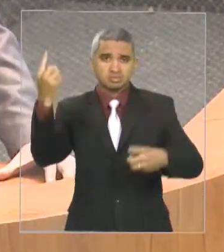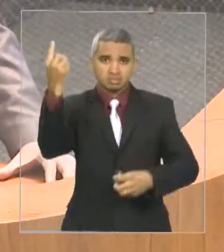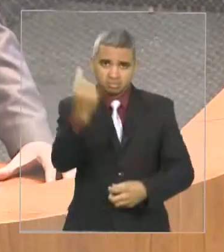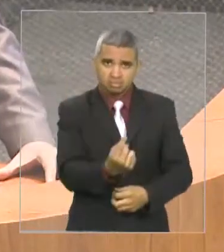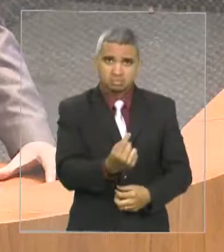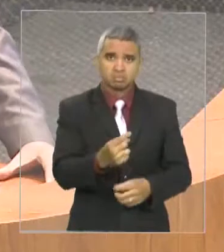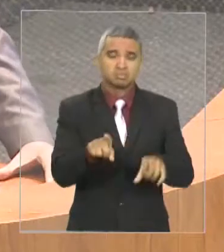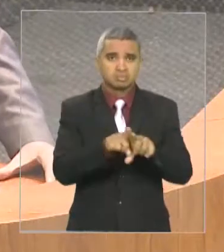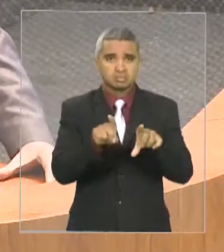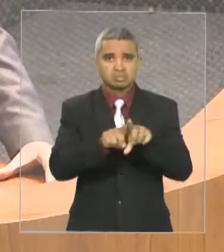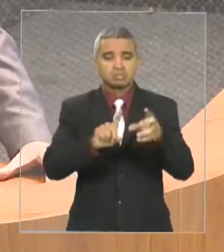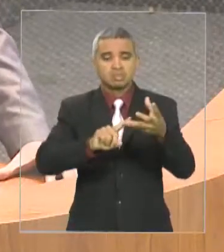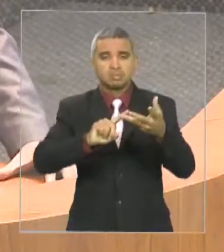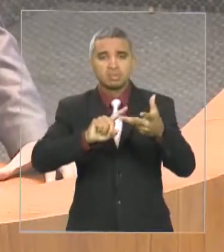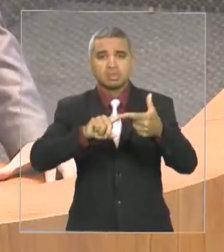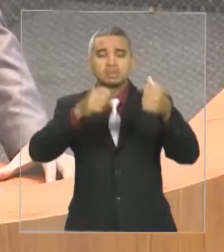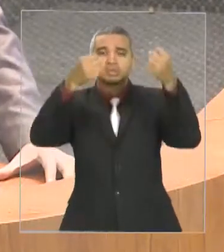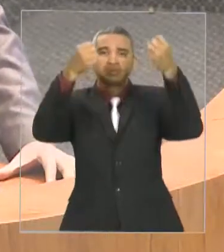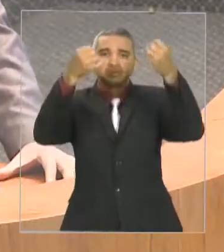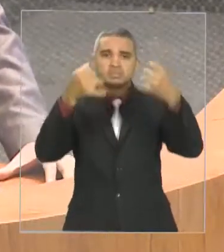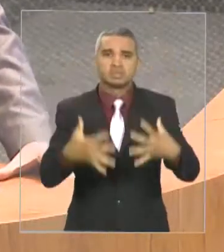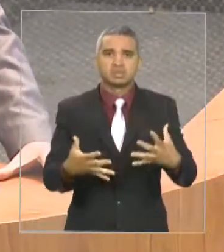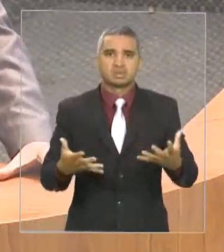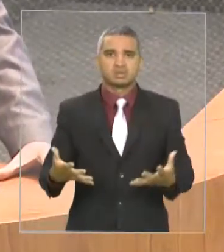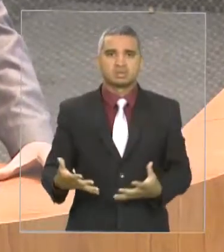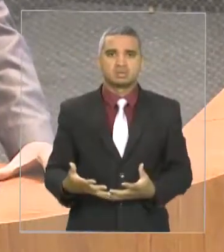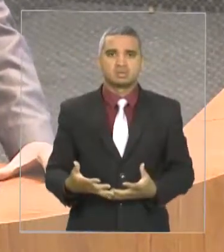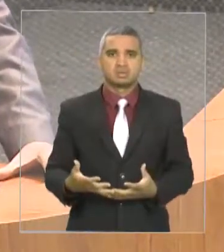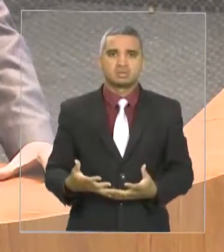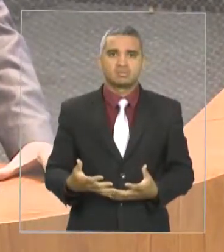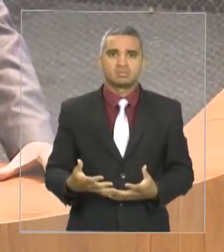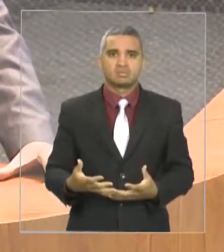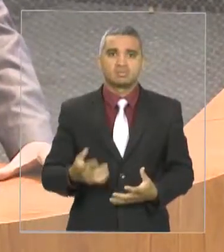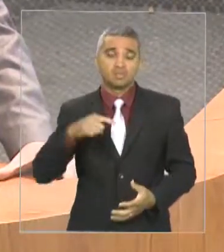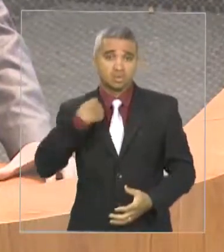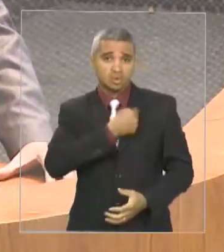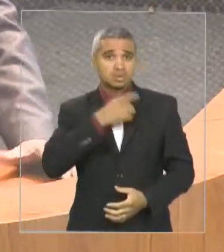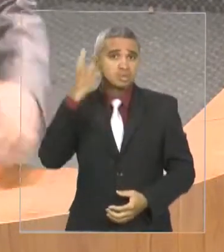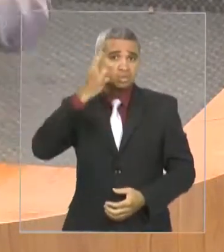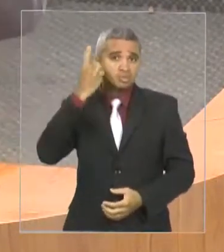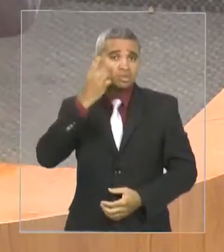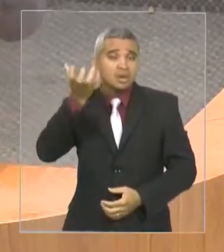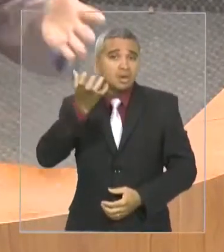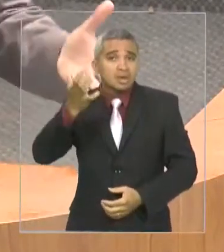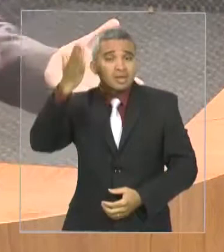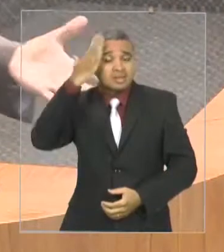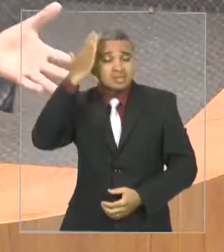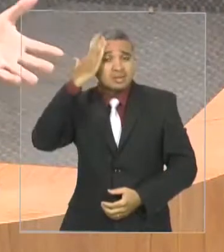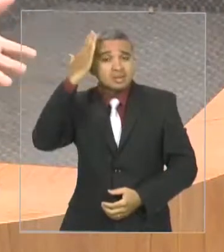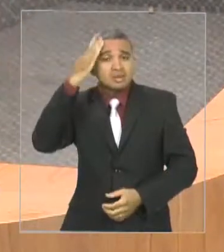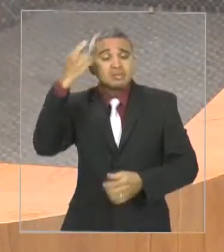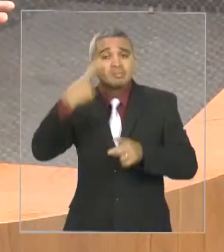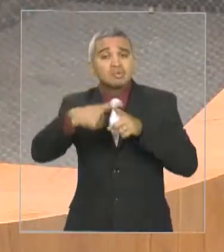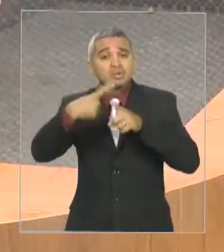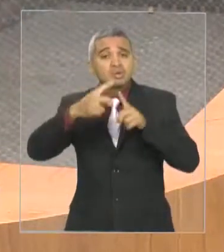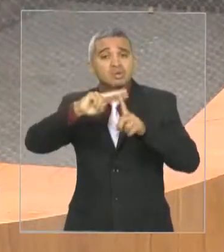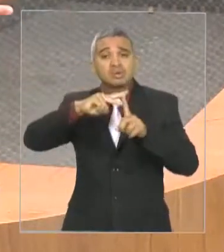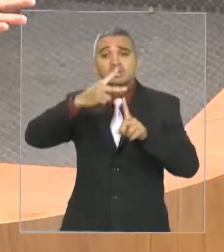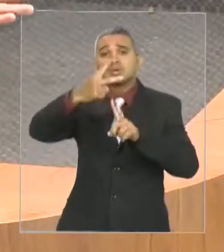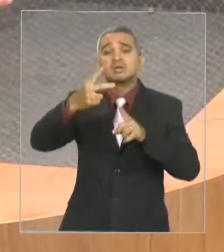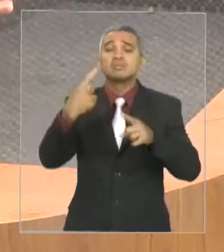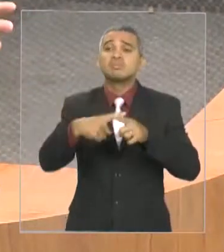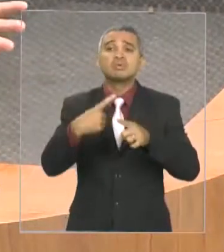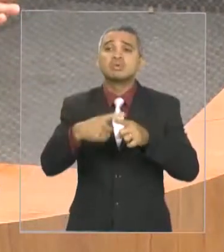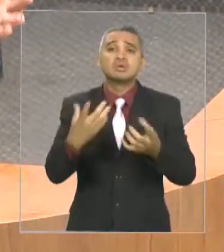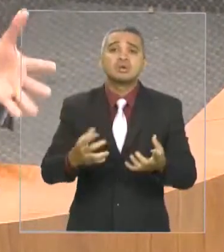explicações, porque até agora nós queremos entender o motivo. Tem que haver alguma justificativa plausível, que até